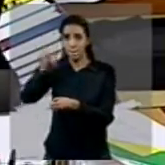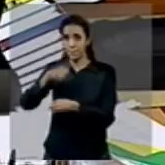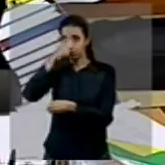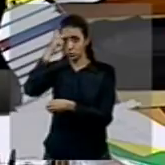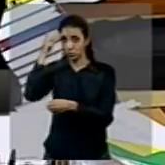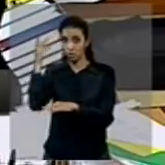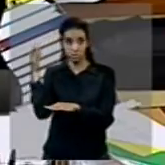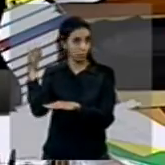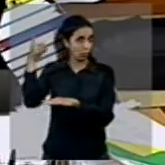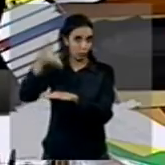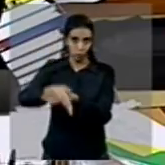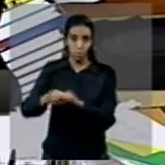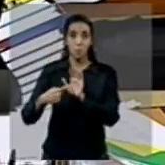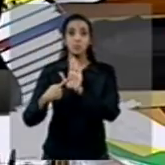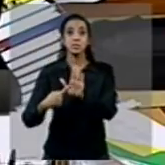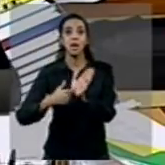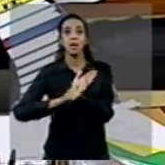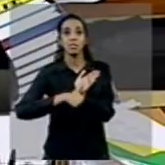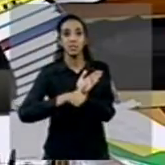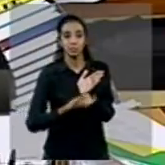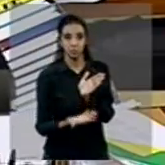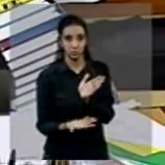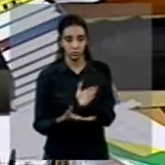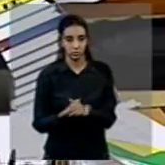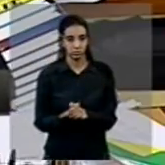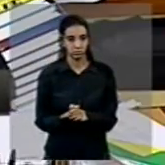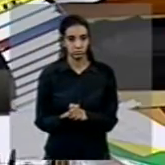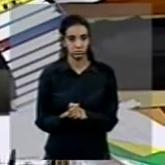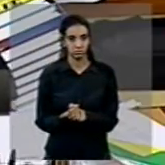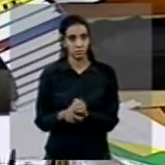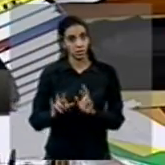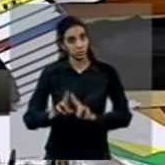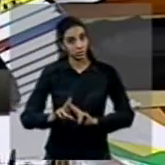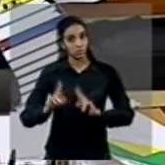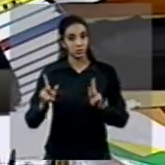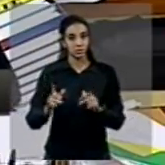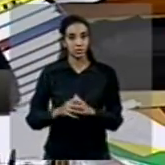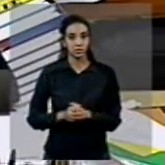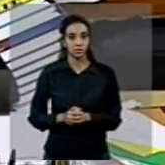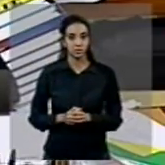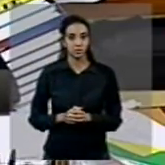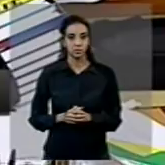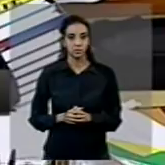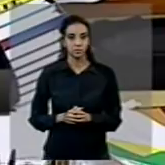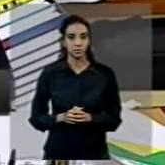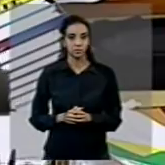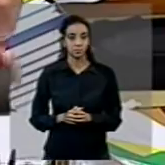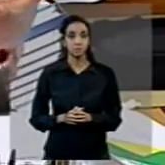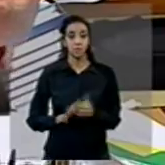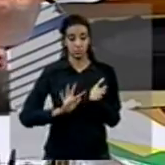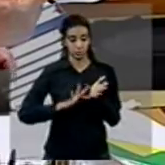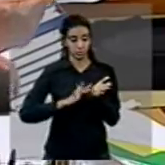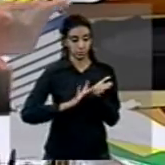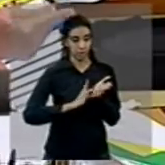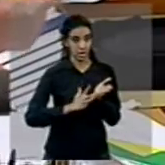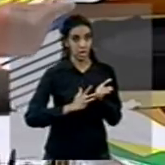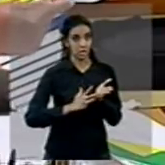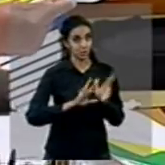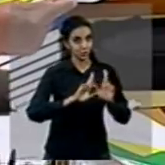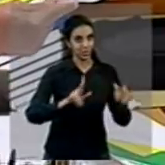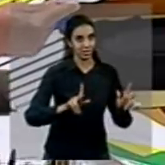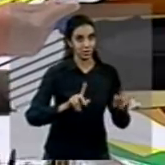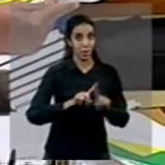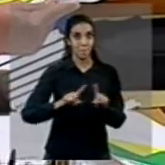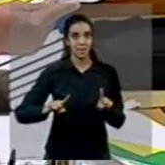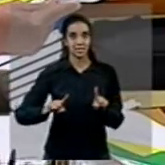compareceu para a identificação. É algo diverso. A identificação biométrica, porque a identificação